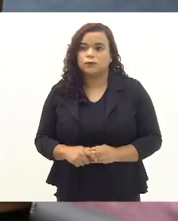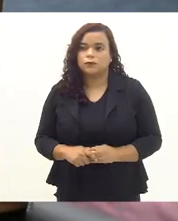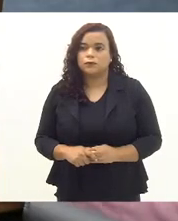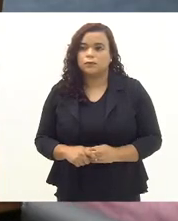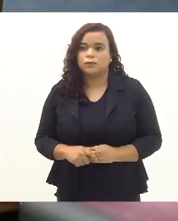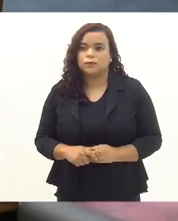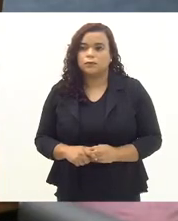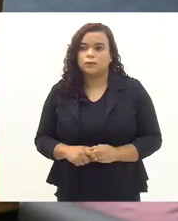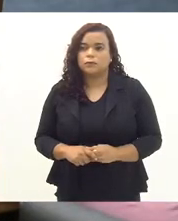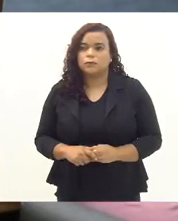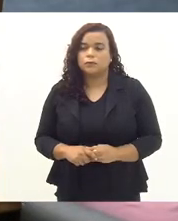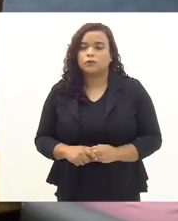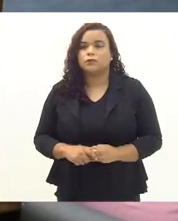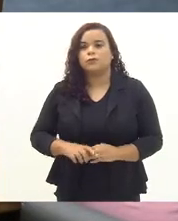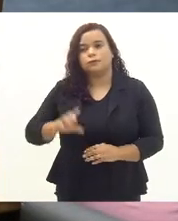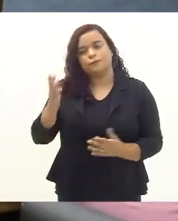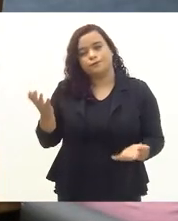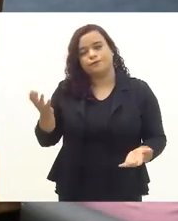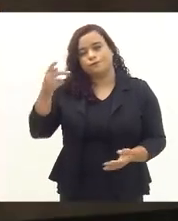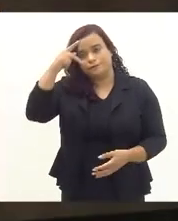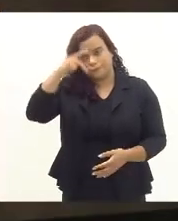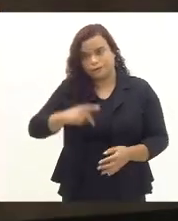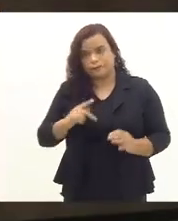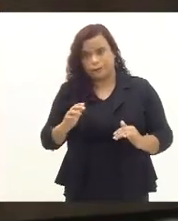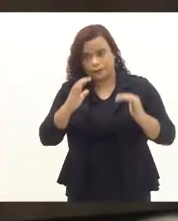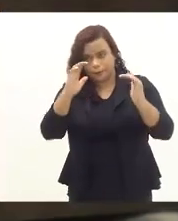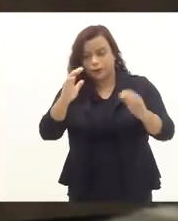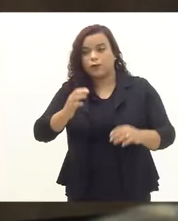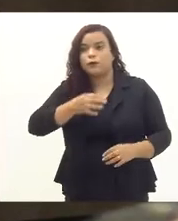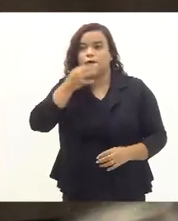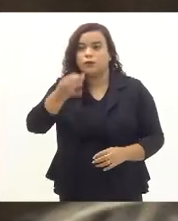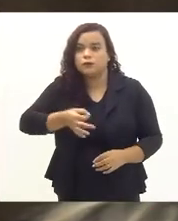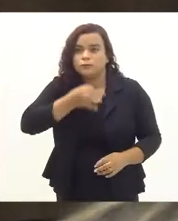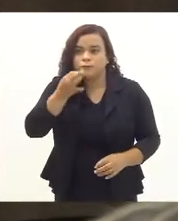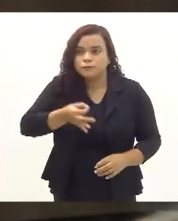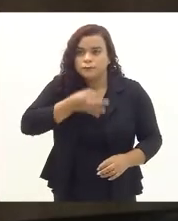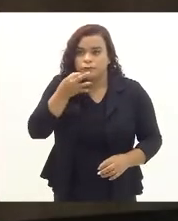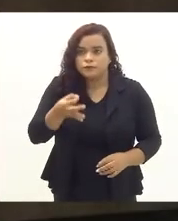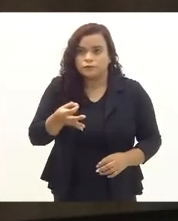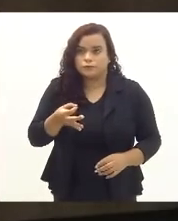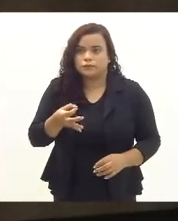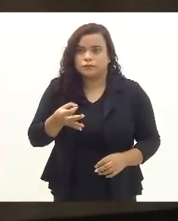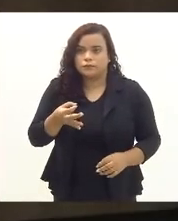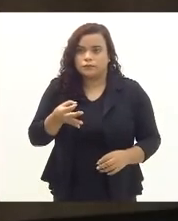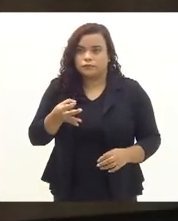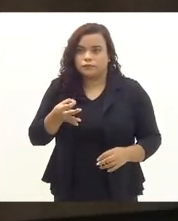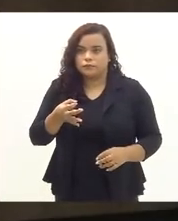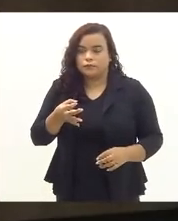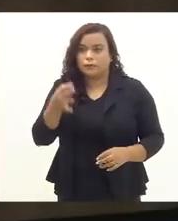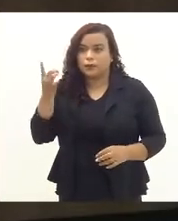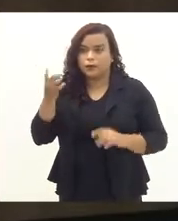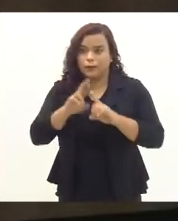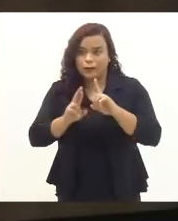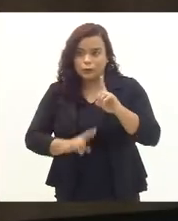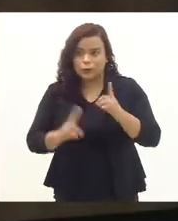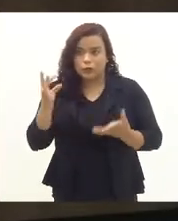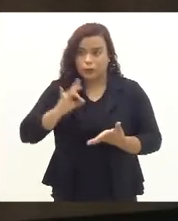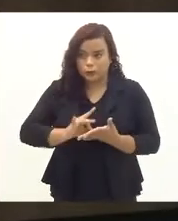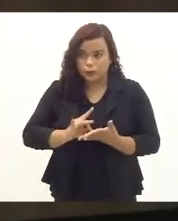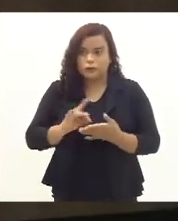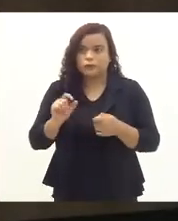o sopas 10 o parecer é feito pelo relatório